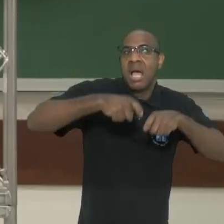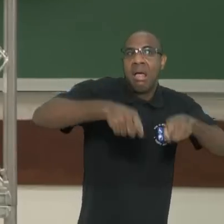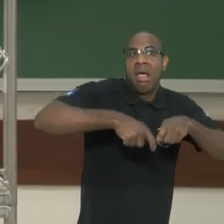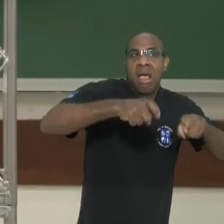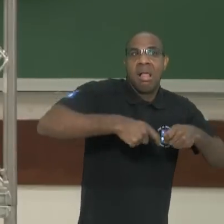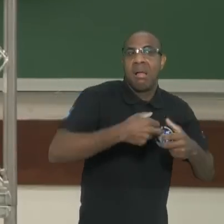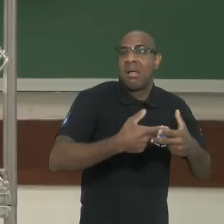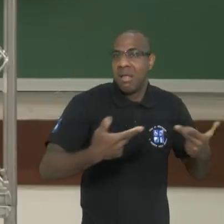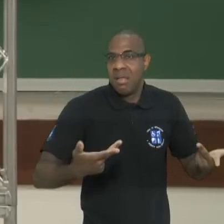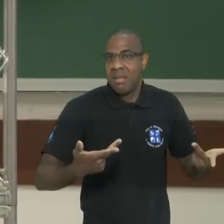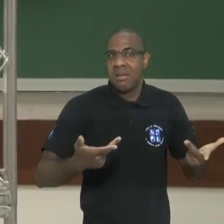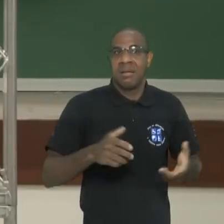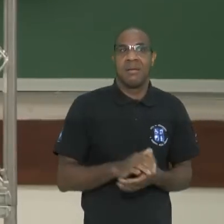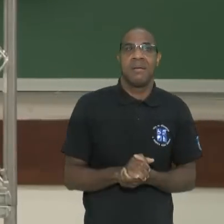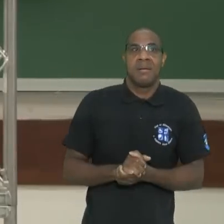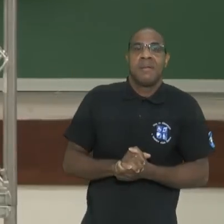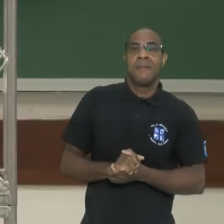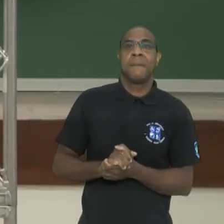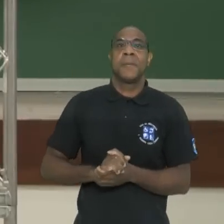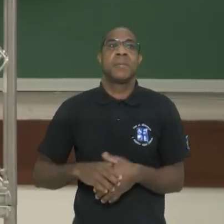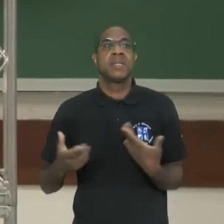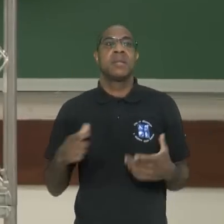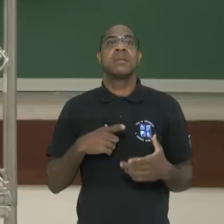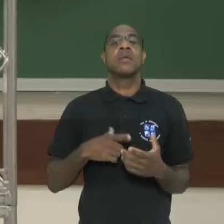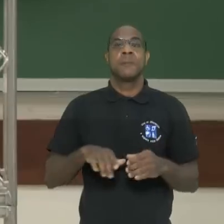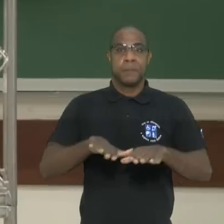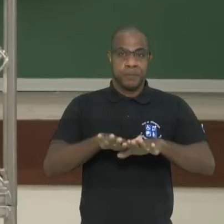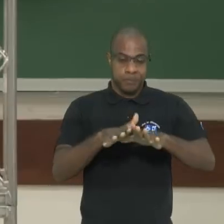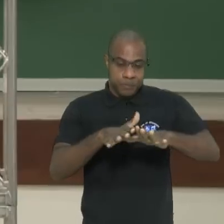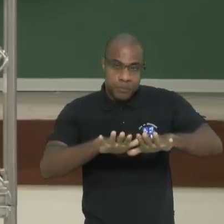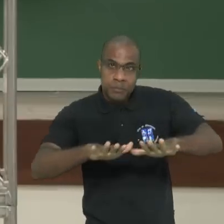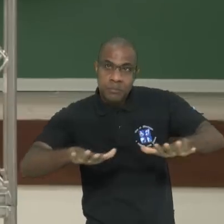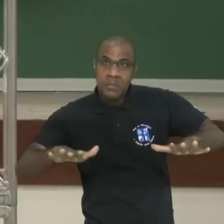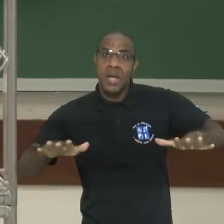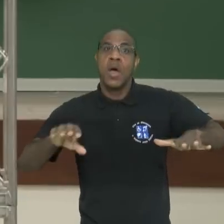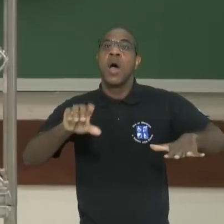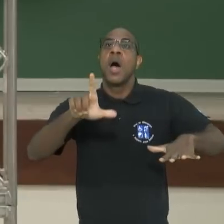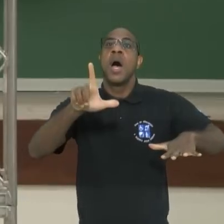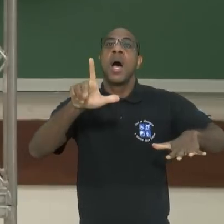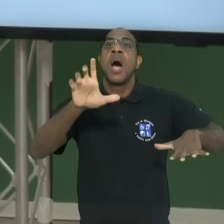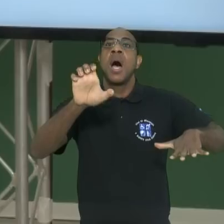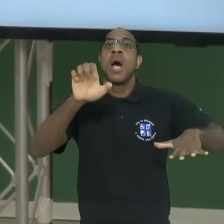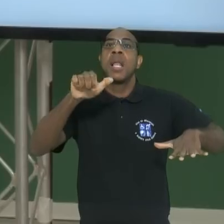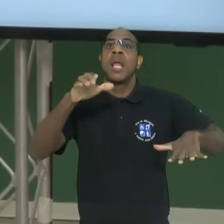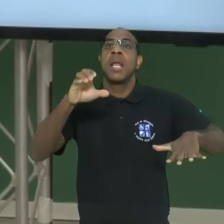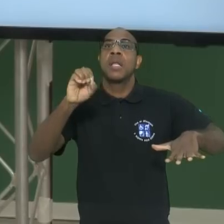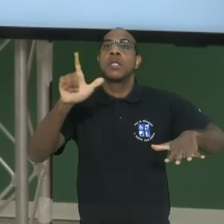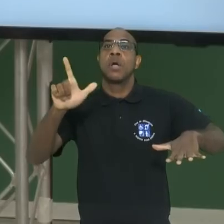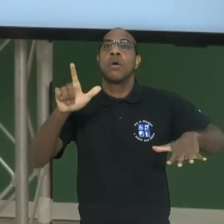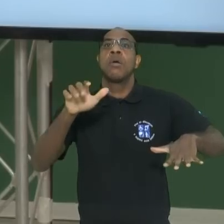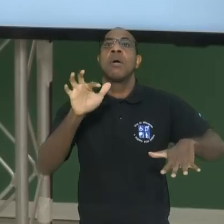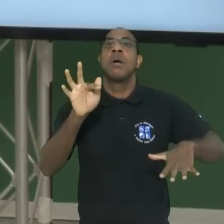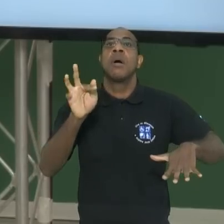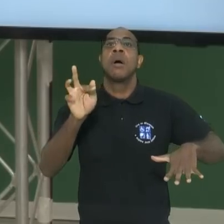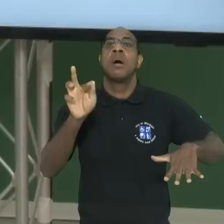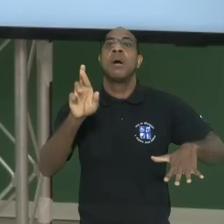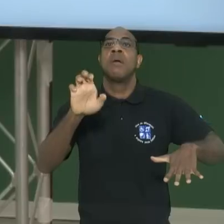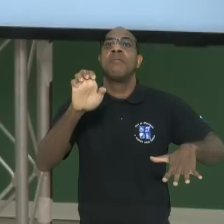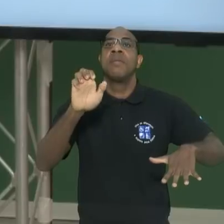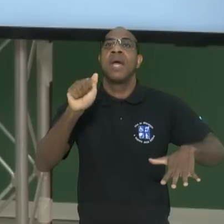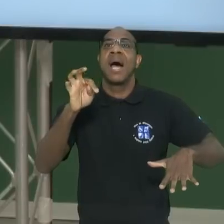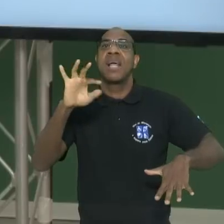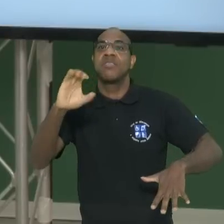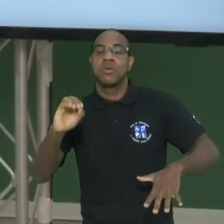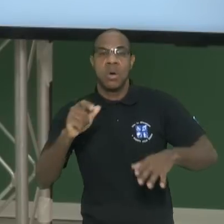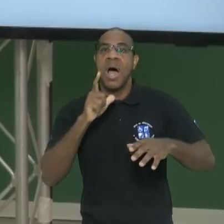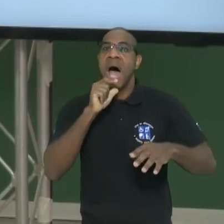irrigação, contamina o solo, o lençol freático, da onde a gente tira a água para beber. Então,